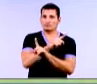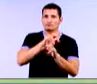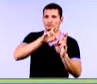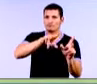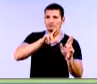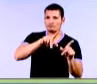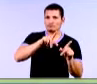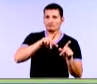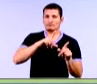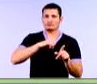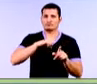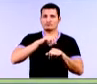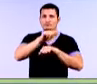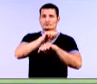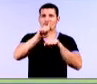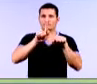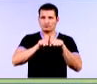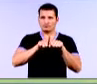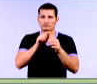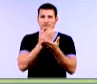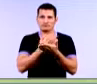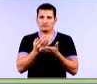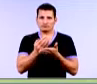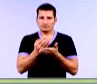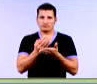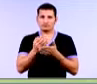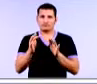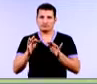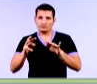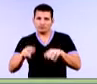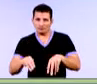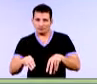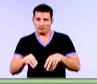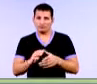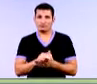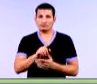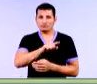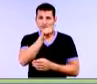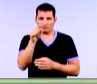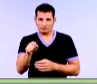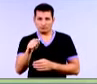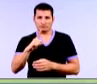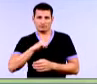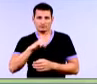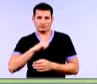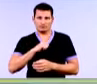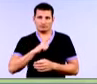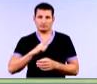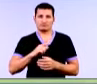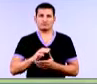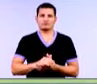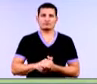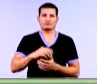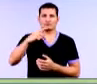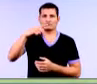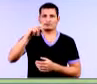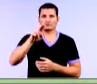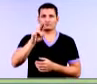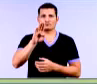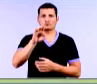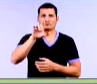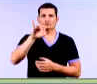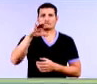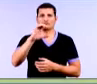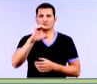tem algoritmo, início e fim algoritmo. No nosso caso, eu tenho public class e